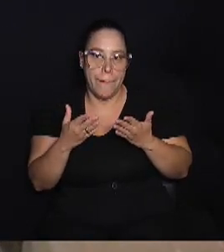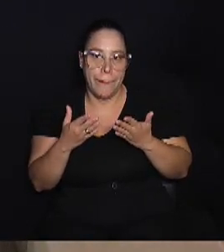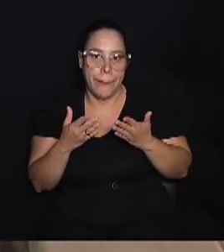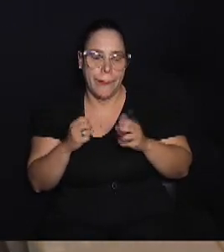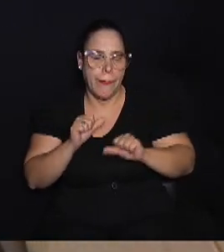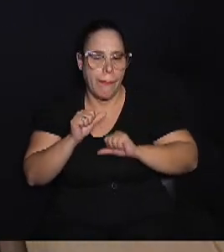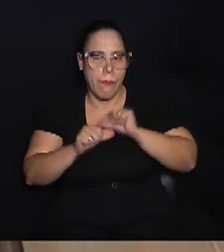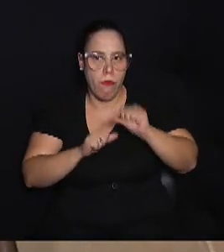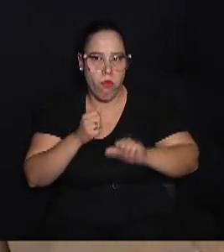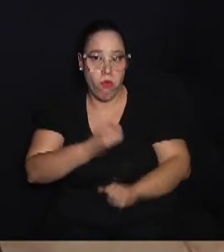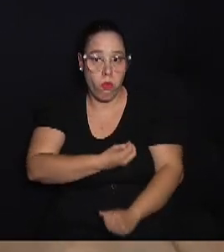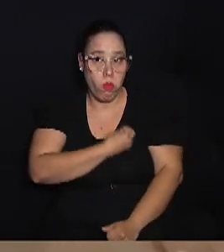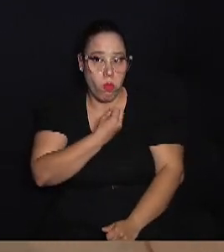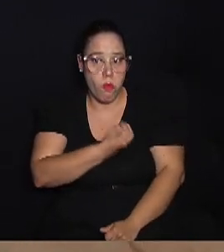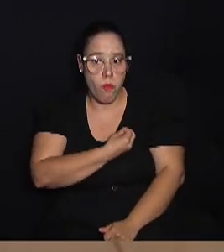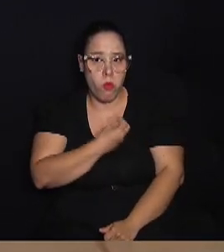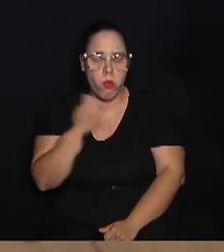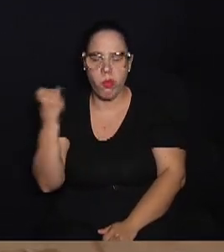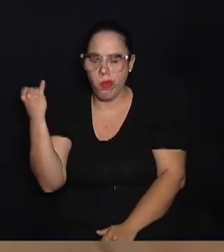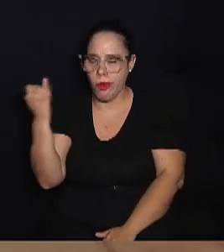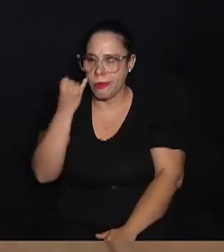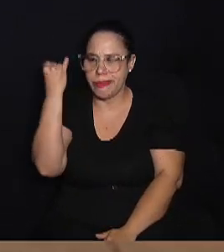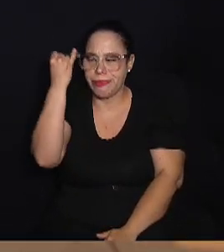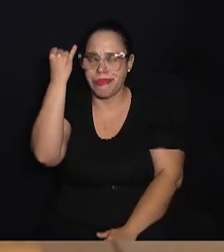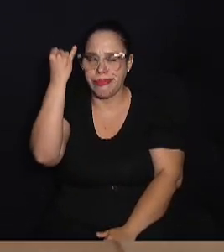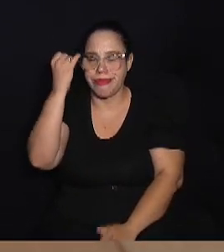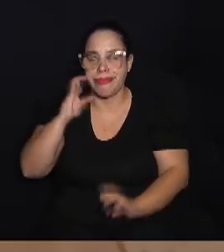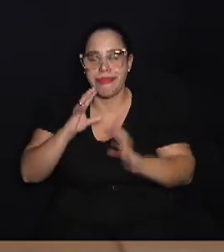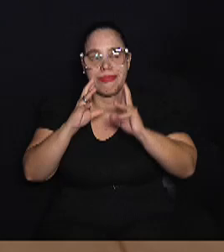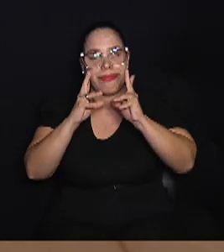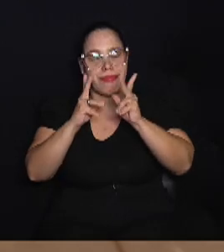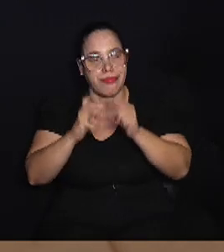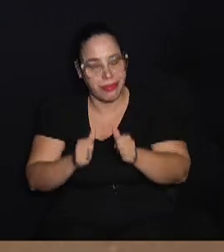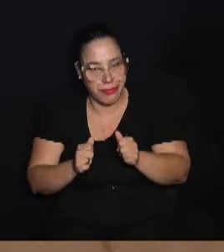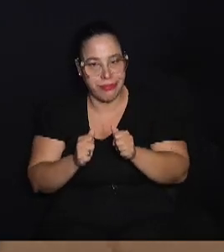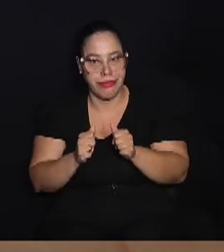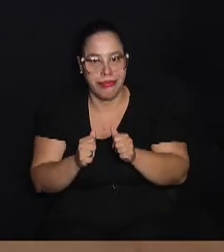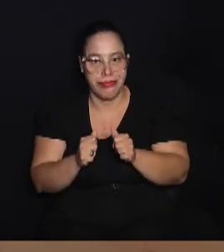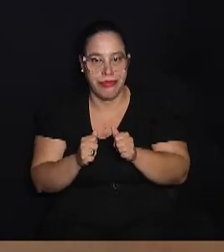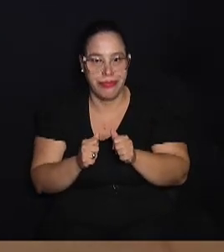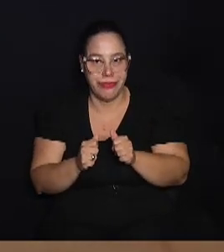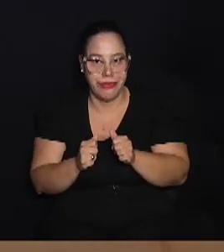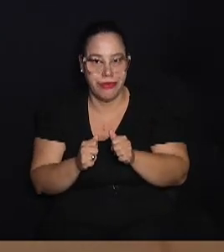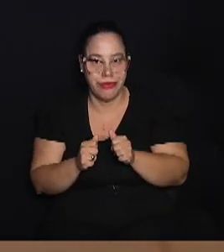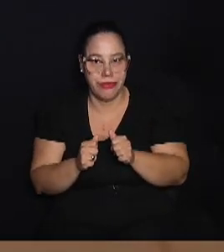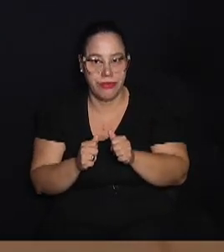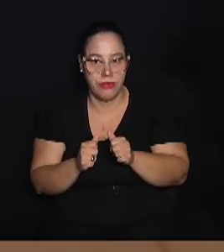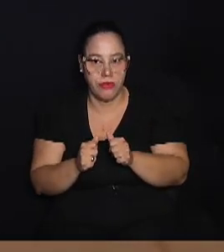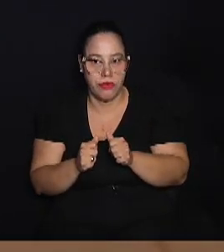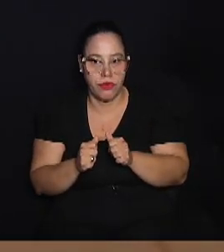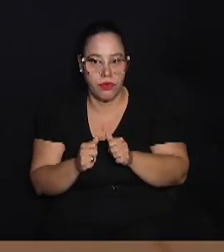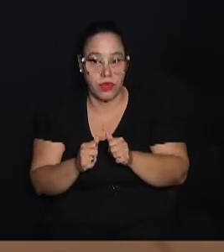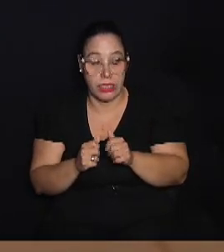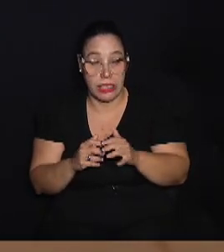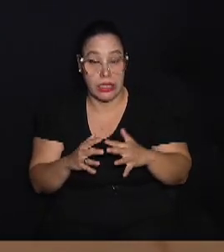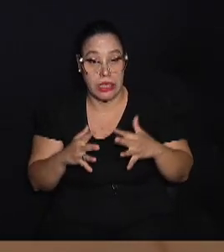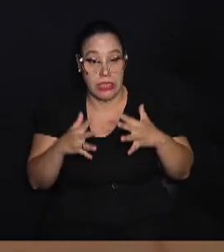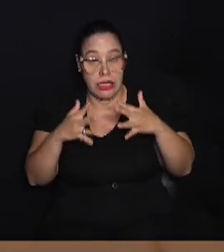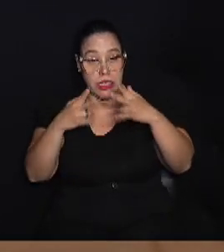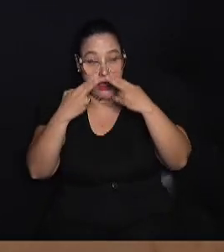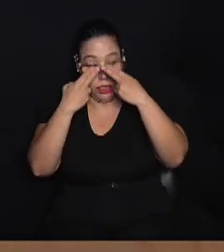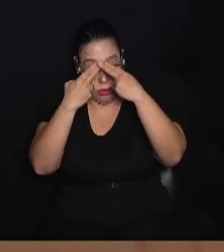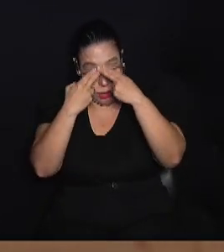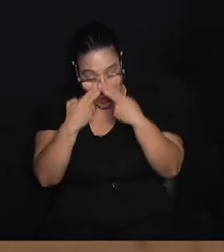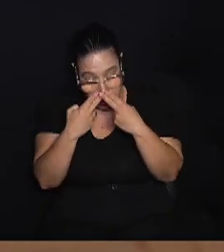vida. Mudou todo o aspecto, né, de todo, vamos dizer assim, do trauma que eu tive com